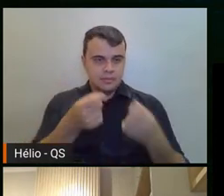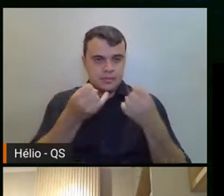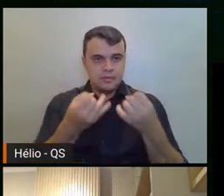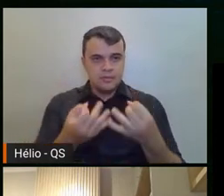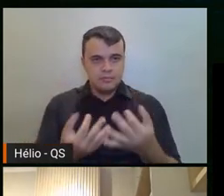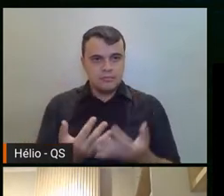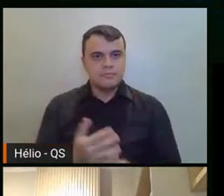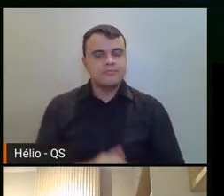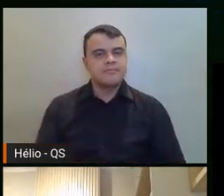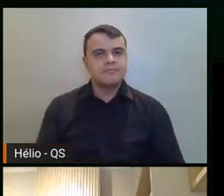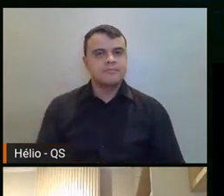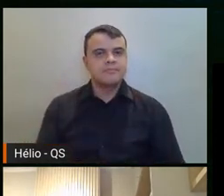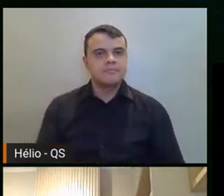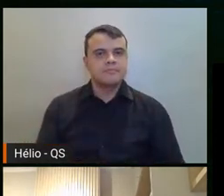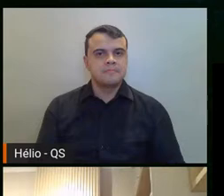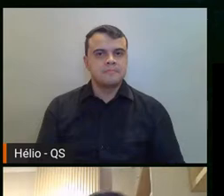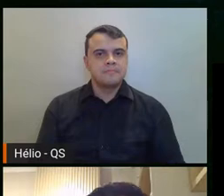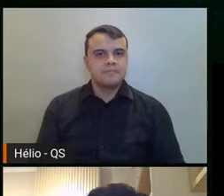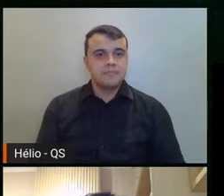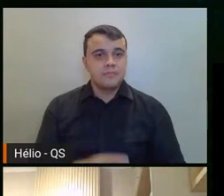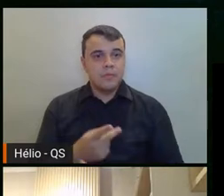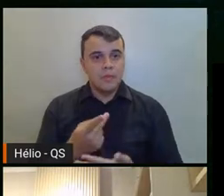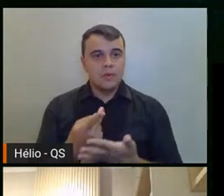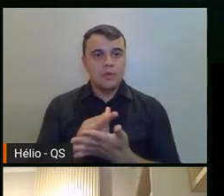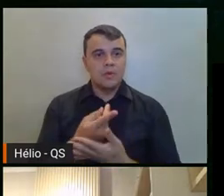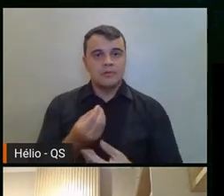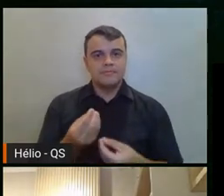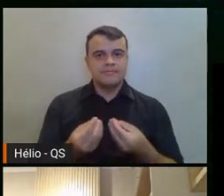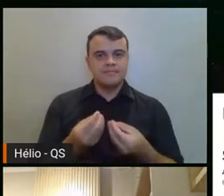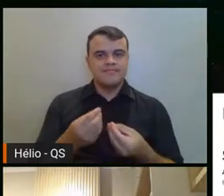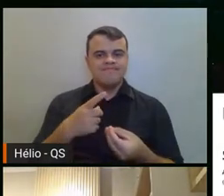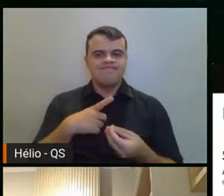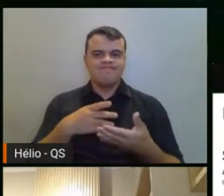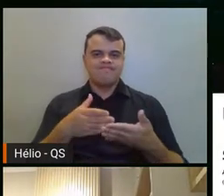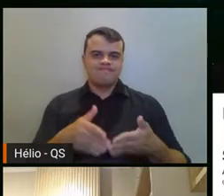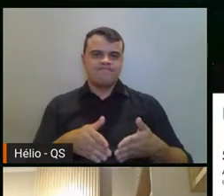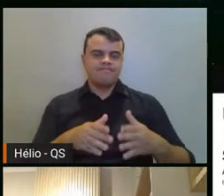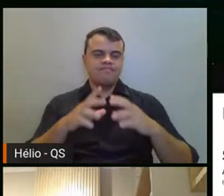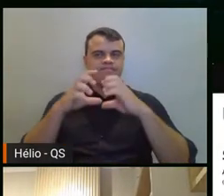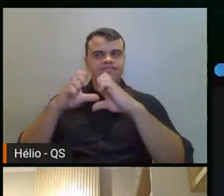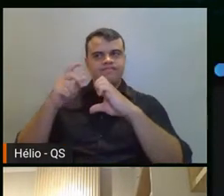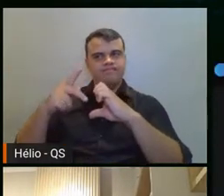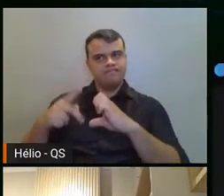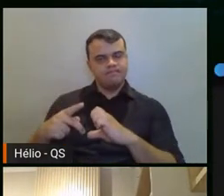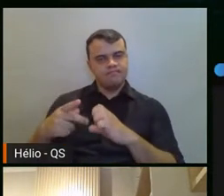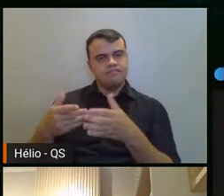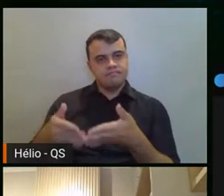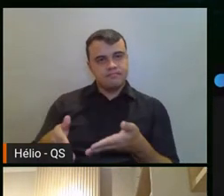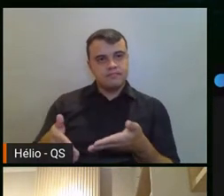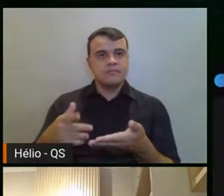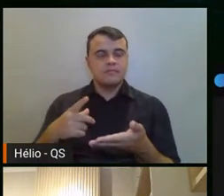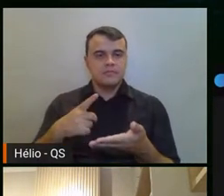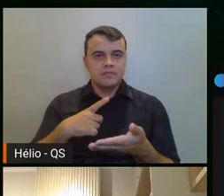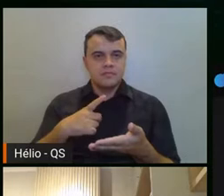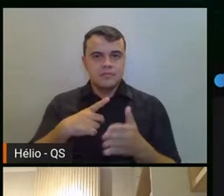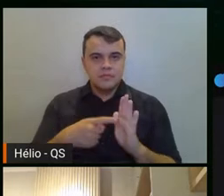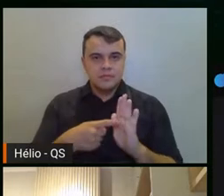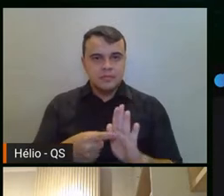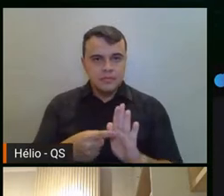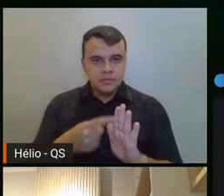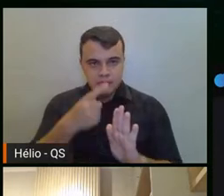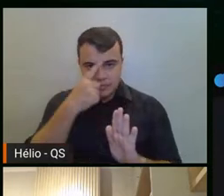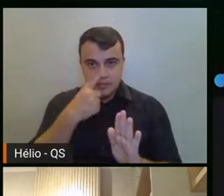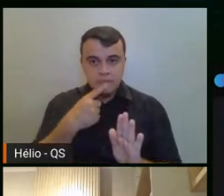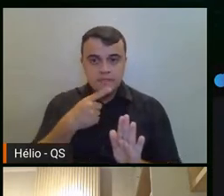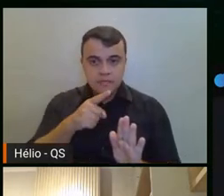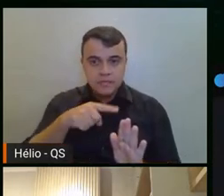comentou que faz com que vocês percam esses corações né esses corações eles ficam aparecendo aqui no perfil de